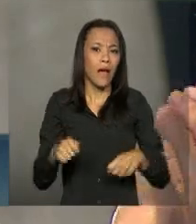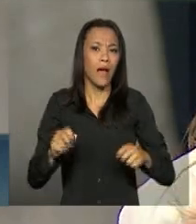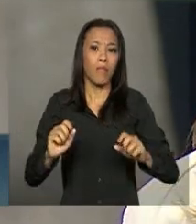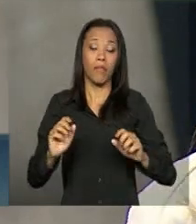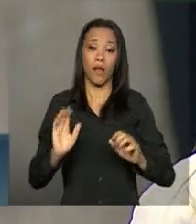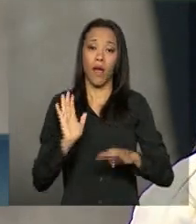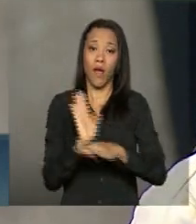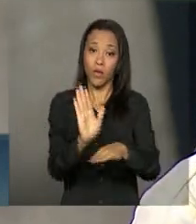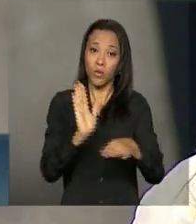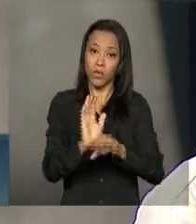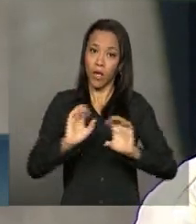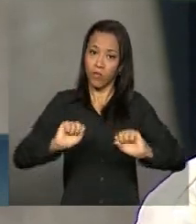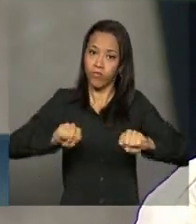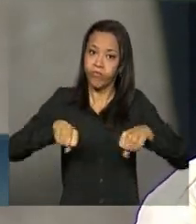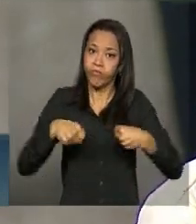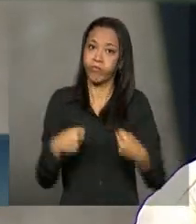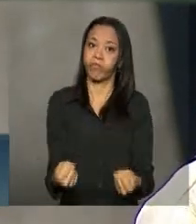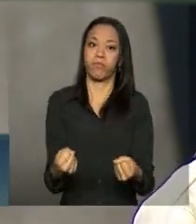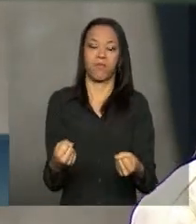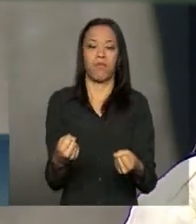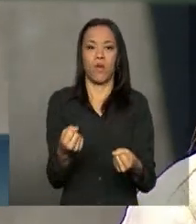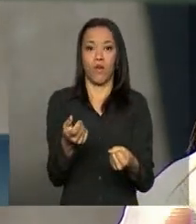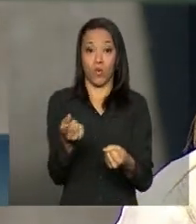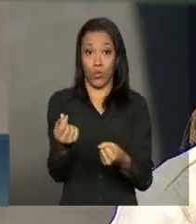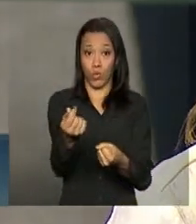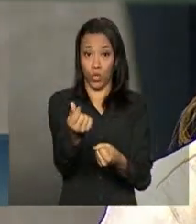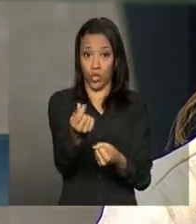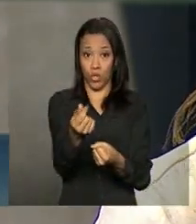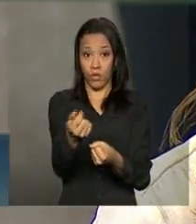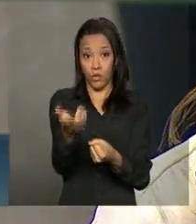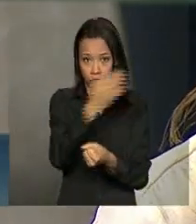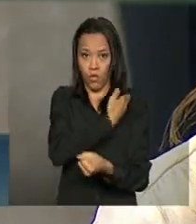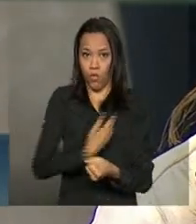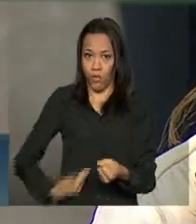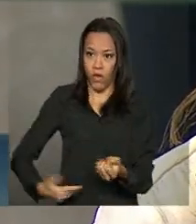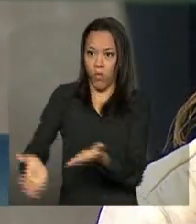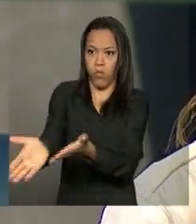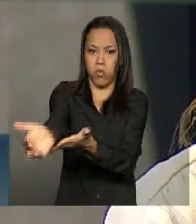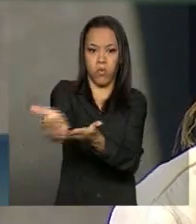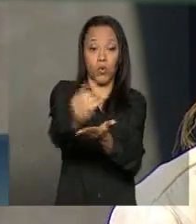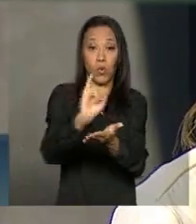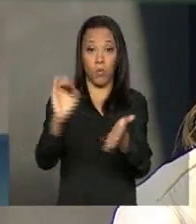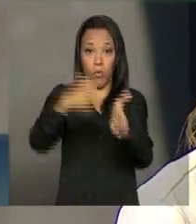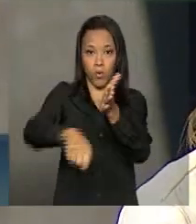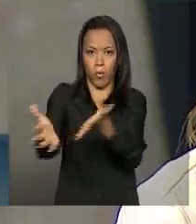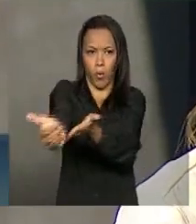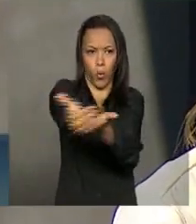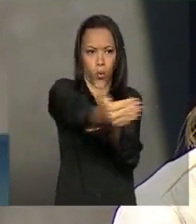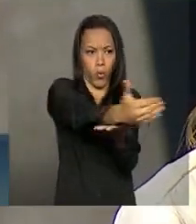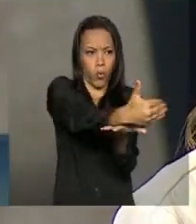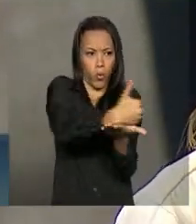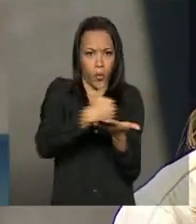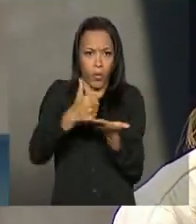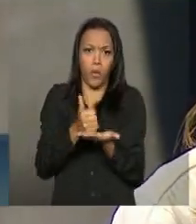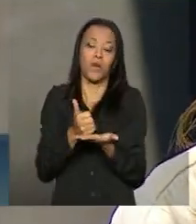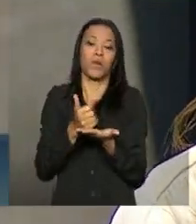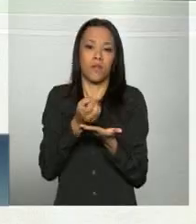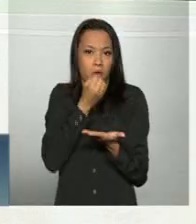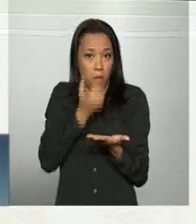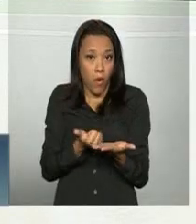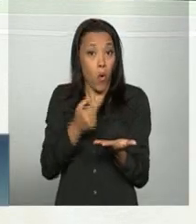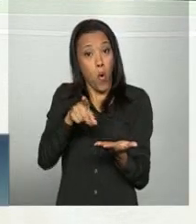caixa dos tributos que o governo está precisando, já que há uma dificuldade aí para o senhor entregar essa meta